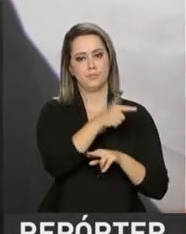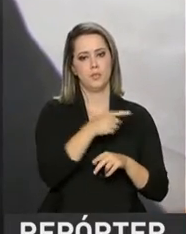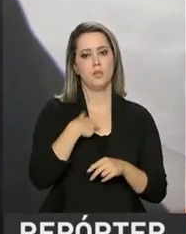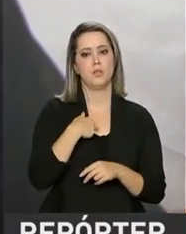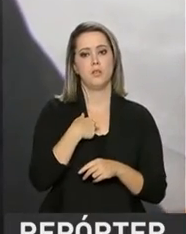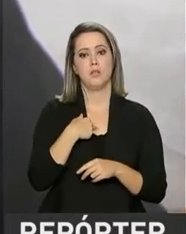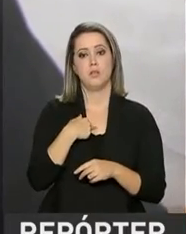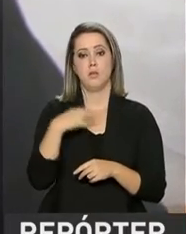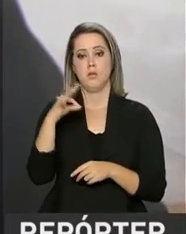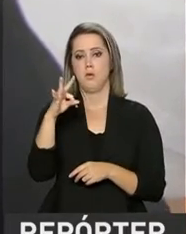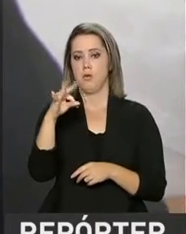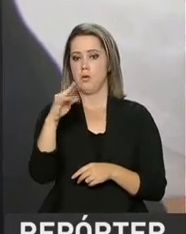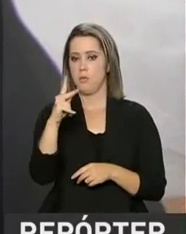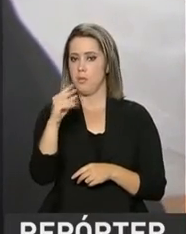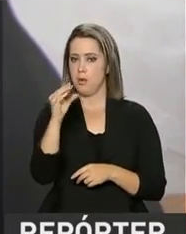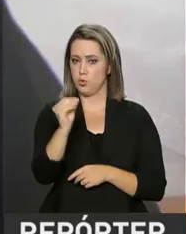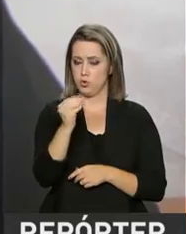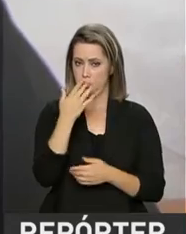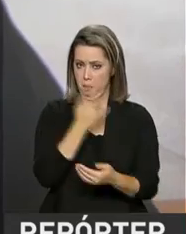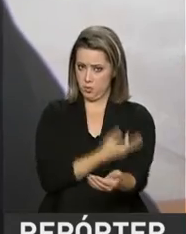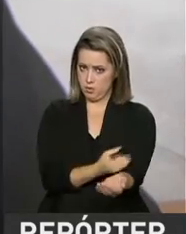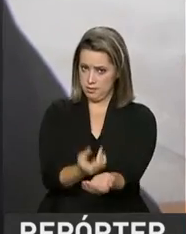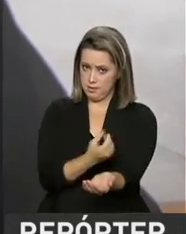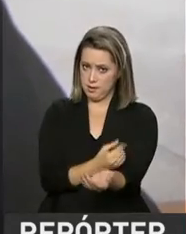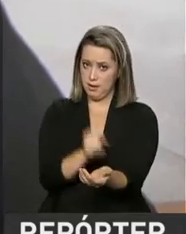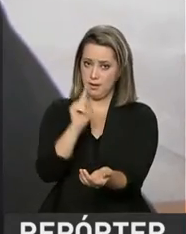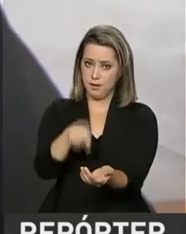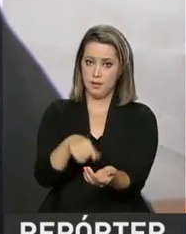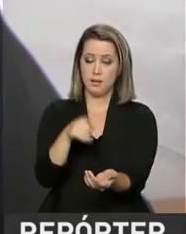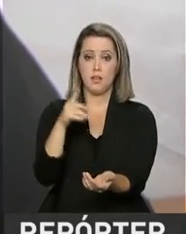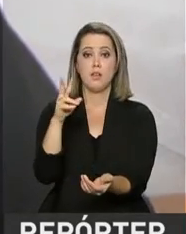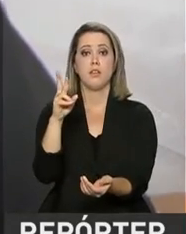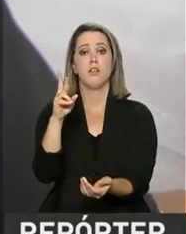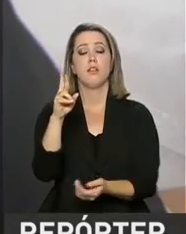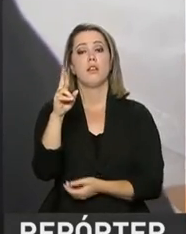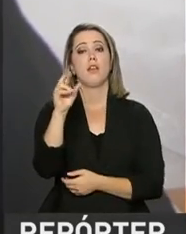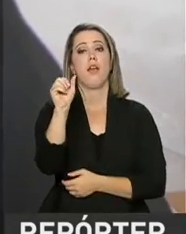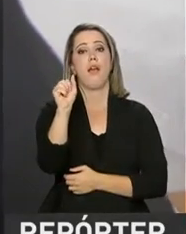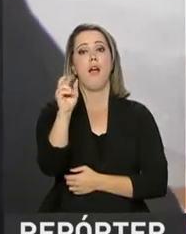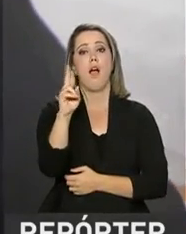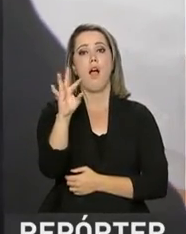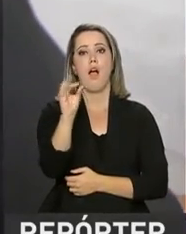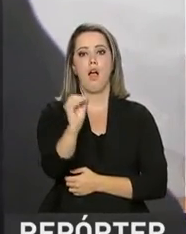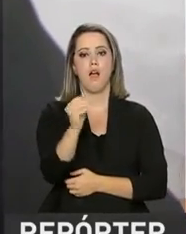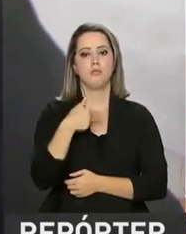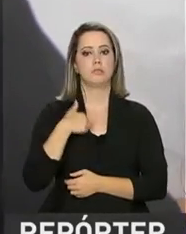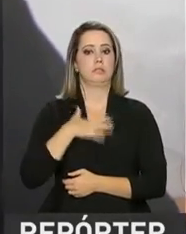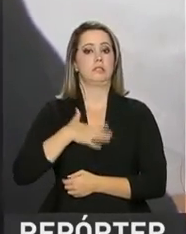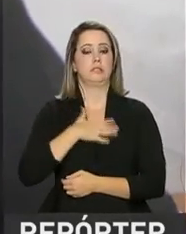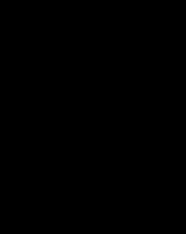tipo sanguíneo ou seja mais raro né aí porém fácil eu tenho mais vontade ainda de dólares